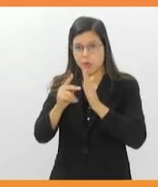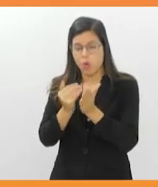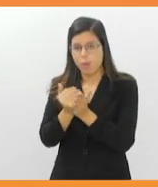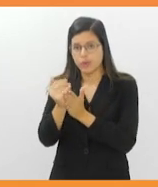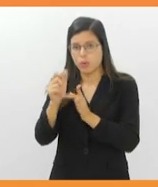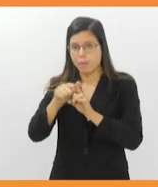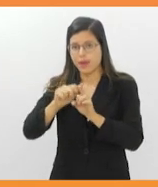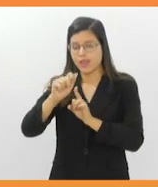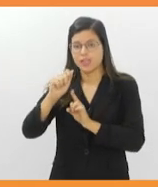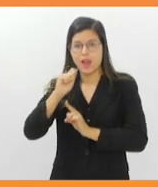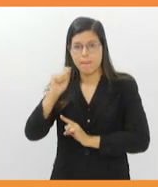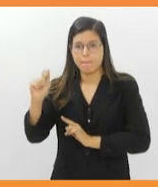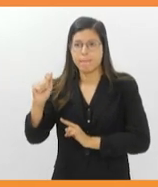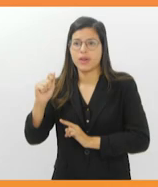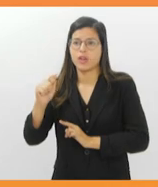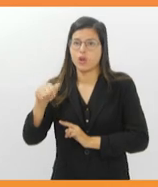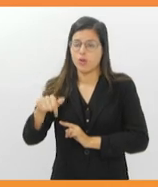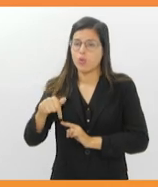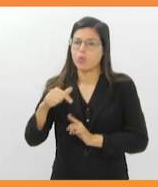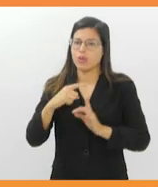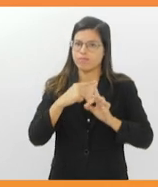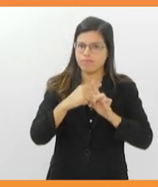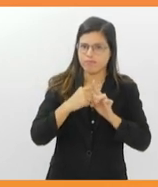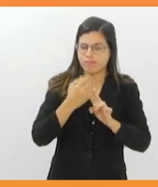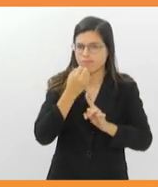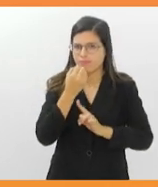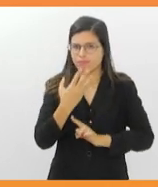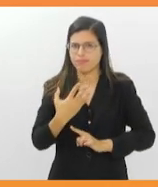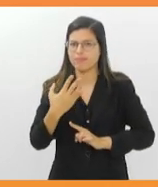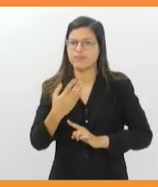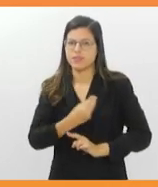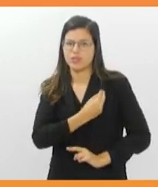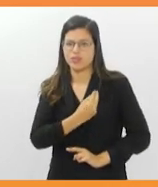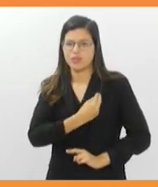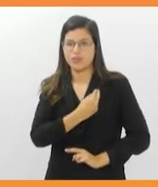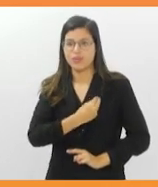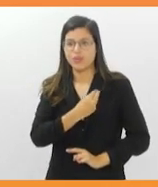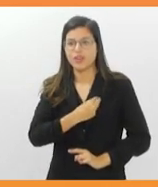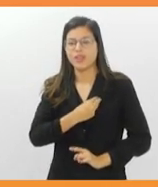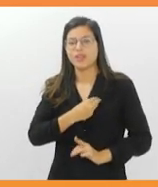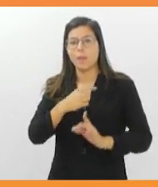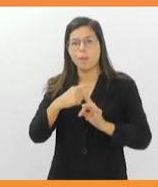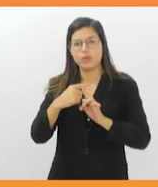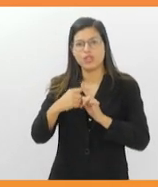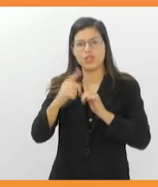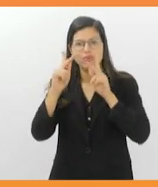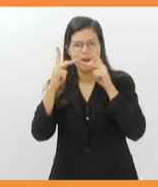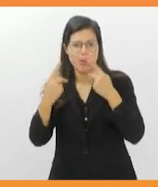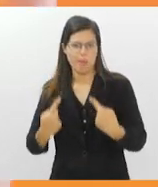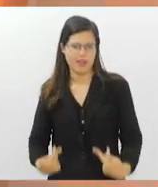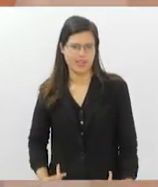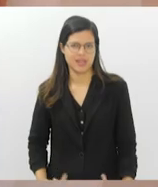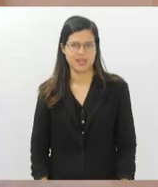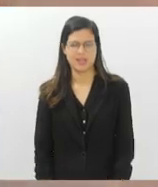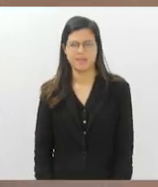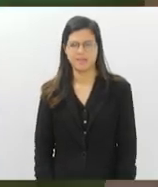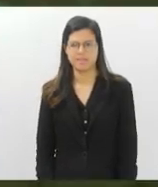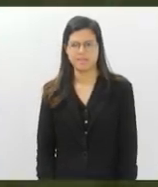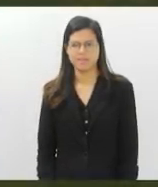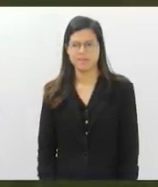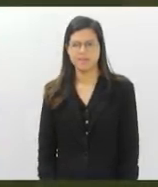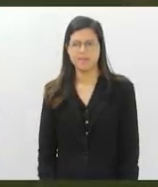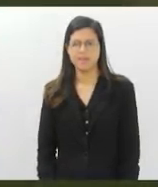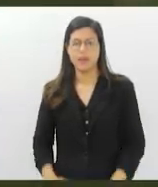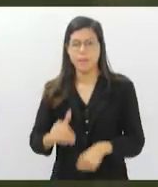tem levado bem-estar emocional e qualidade de vida aos internos, proporcionando uma experiência positiva e humanizada. Mais